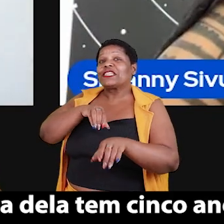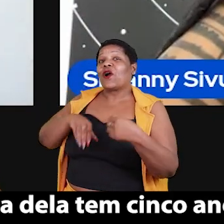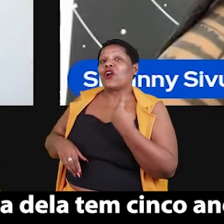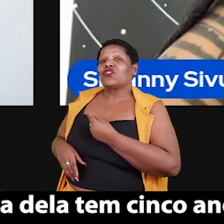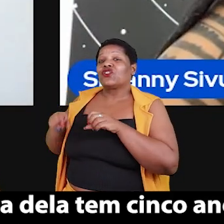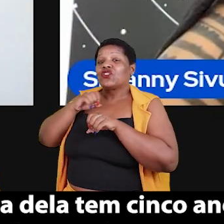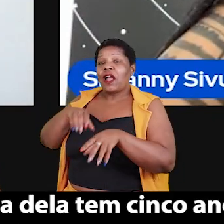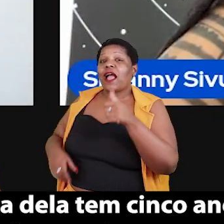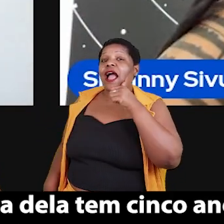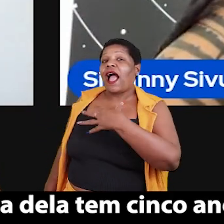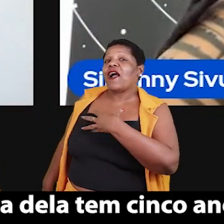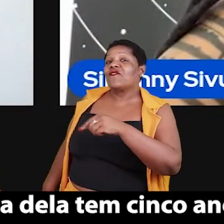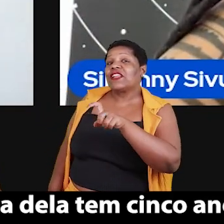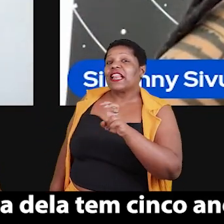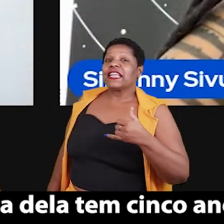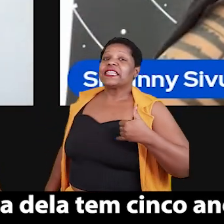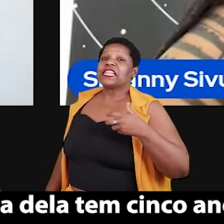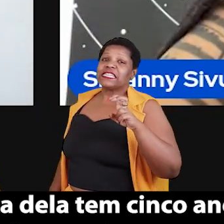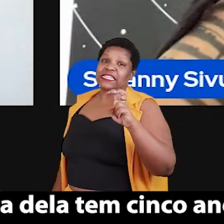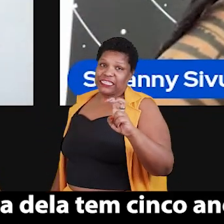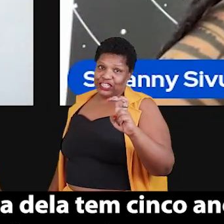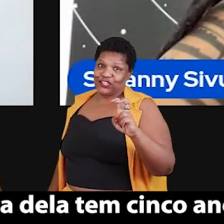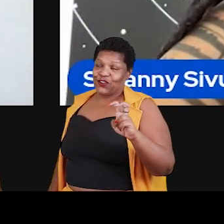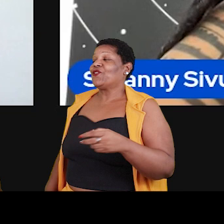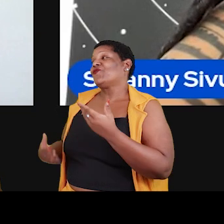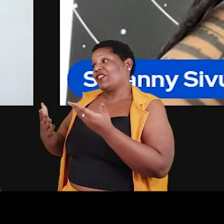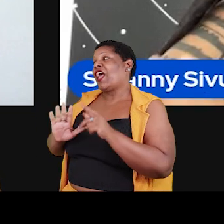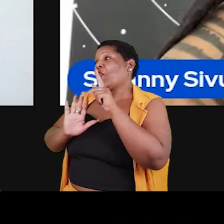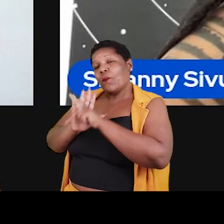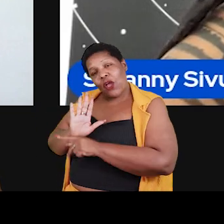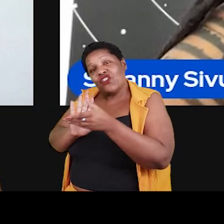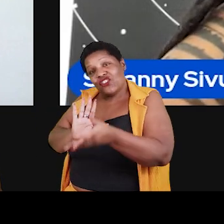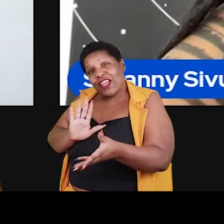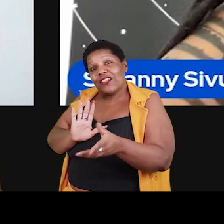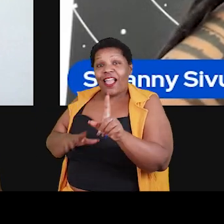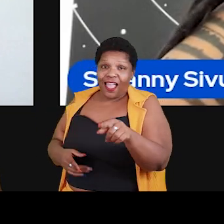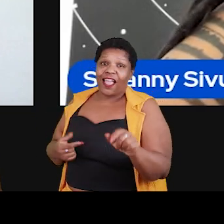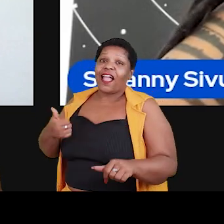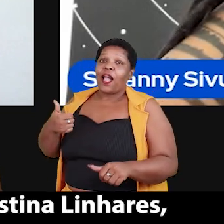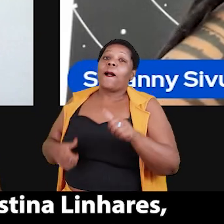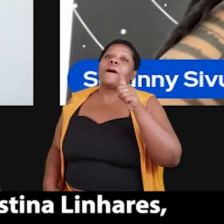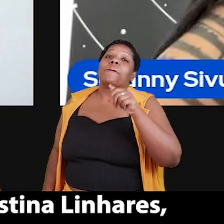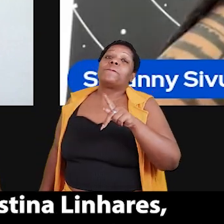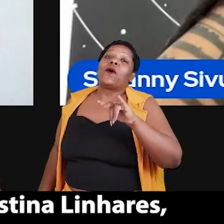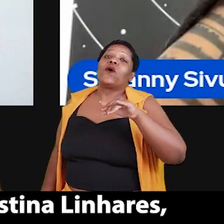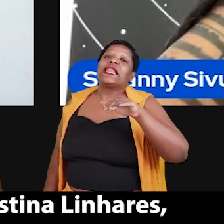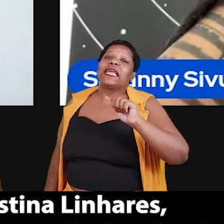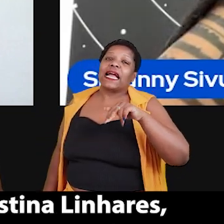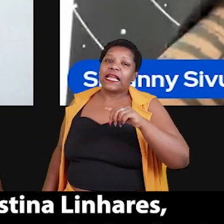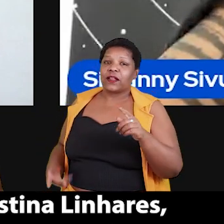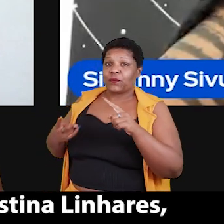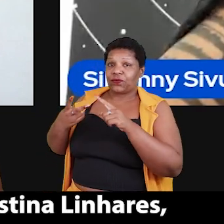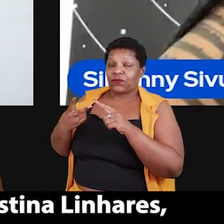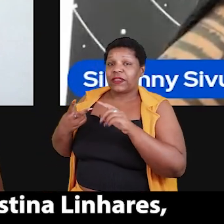Hoje a filhinha dela tem 5 anos e ela está no projeto. Então esse é um caso da Poliana. E a Cristina Linhares, que é